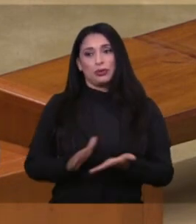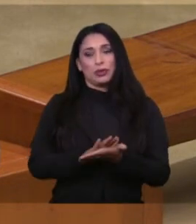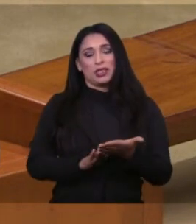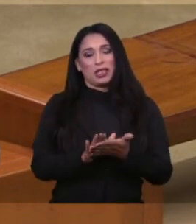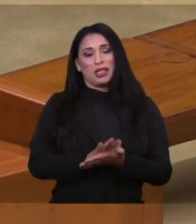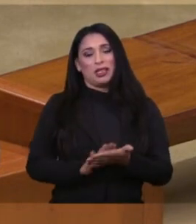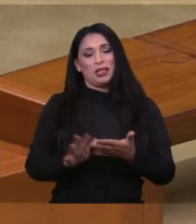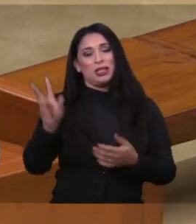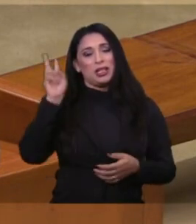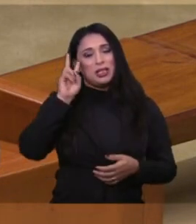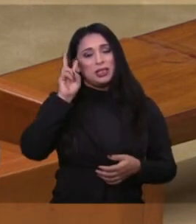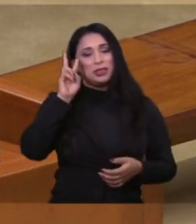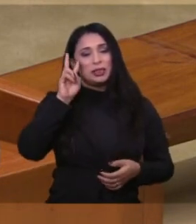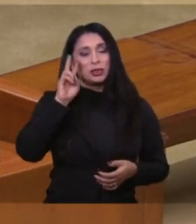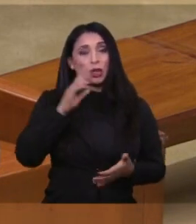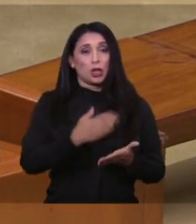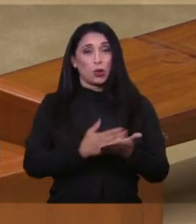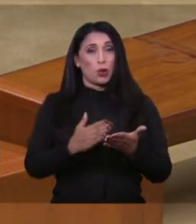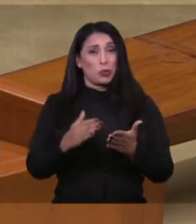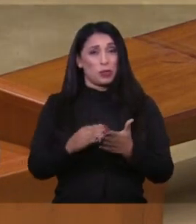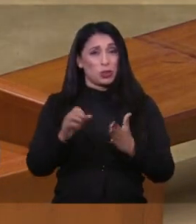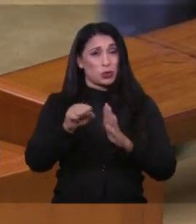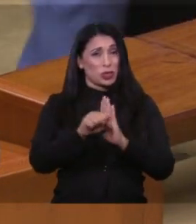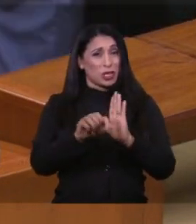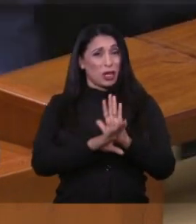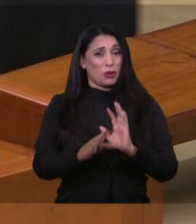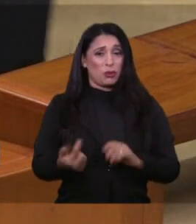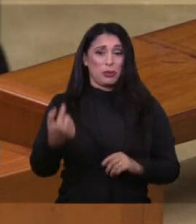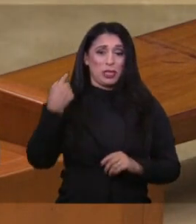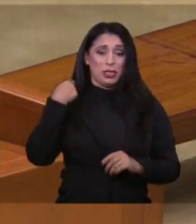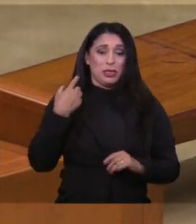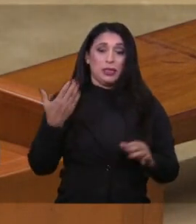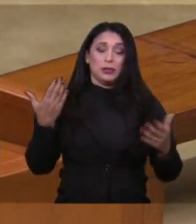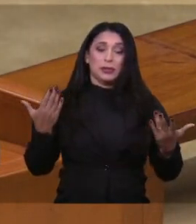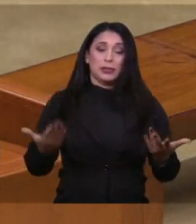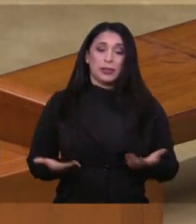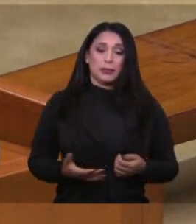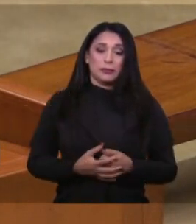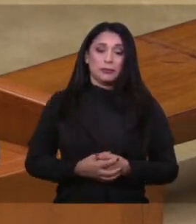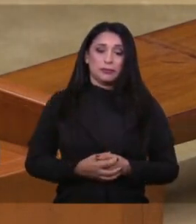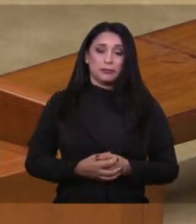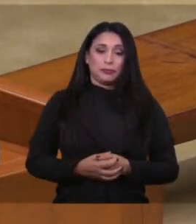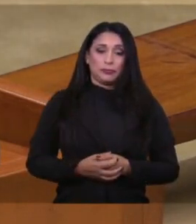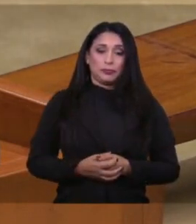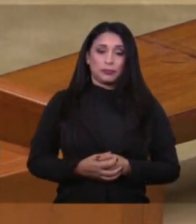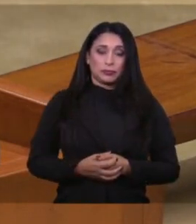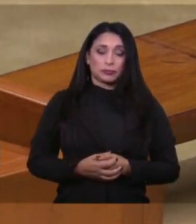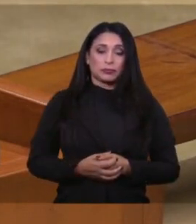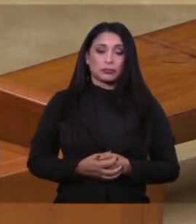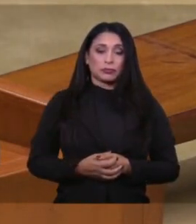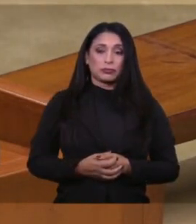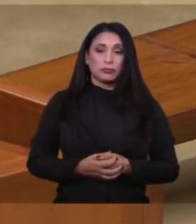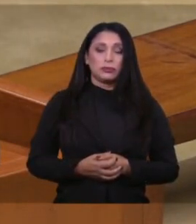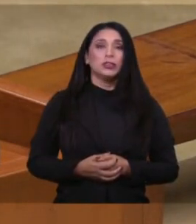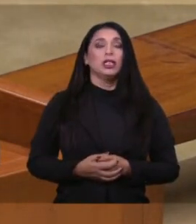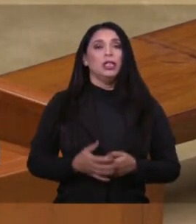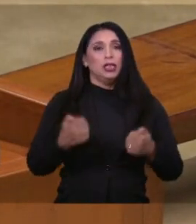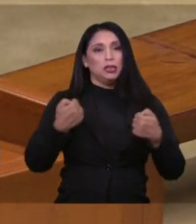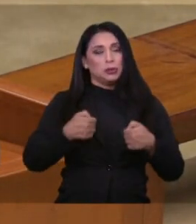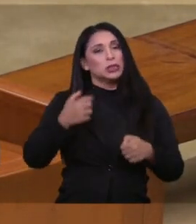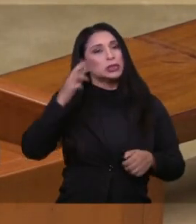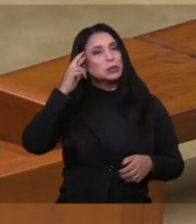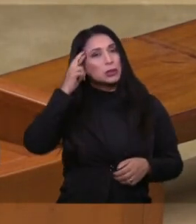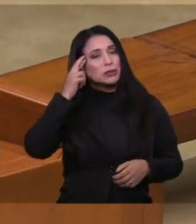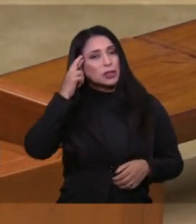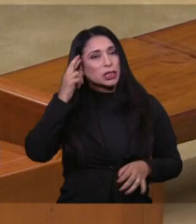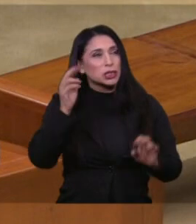históricos que aconteceram no começo do século passado. Então, excelências, é importante que façamos essa reflexão. O